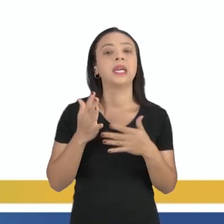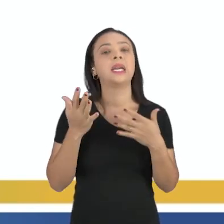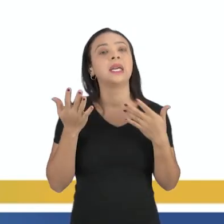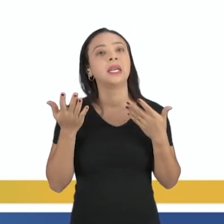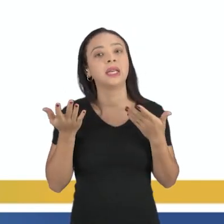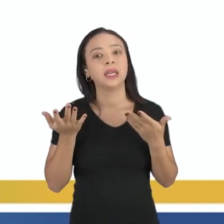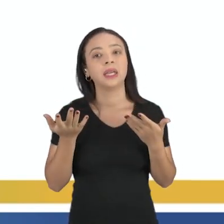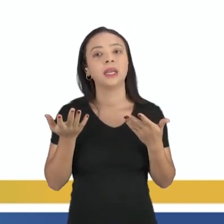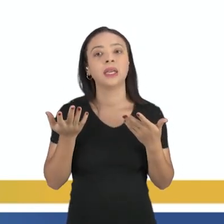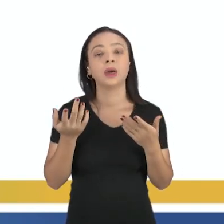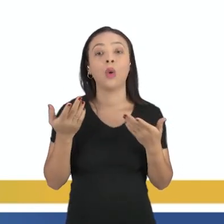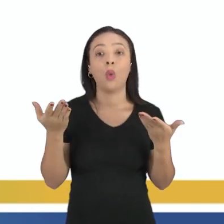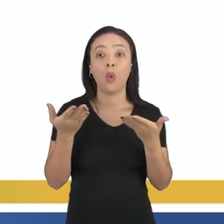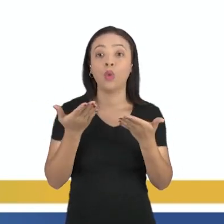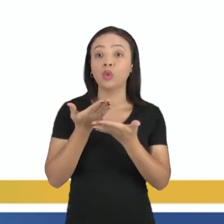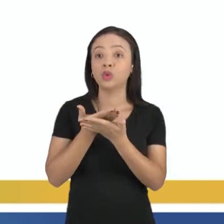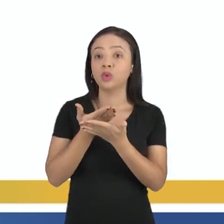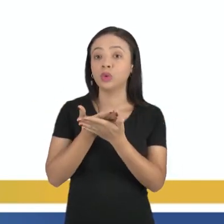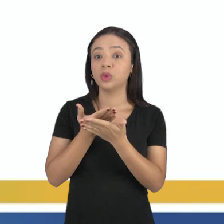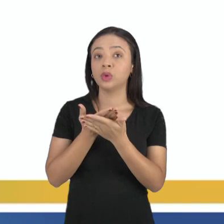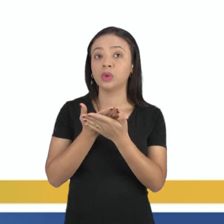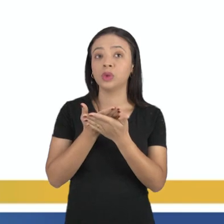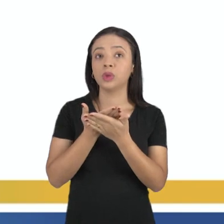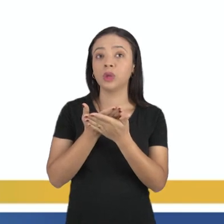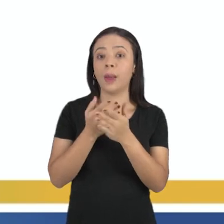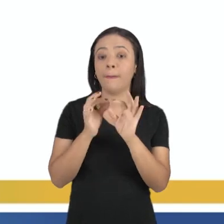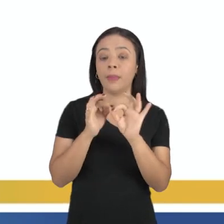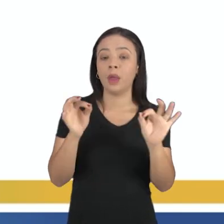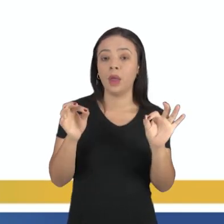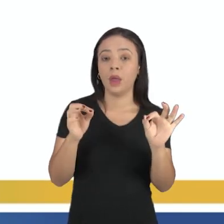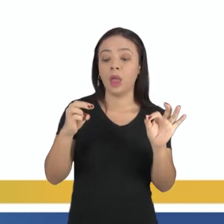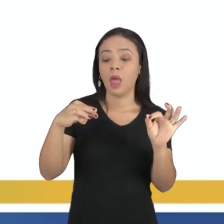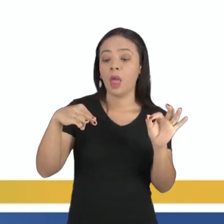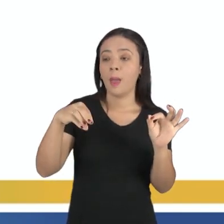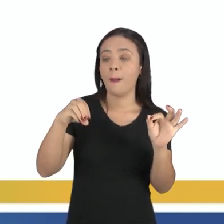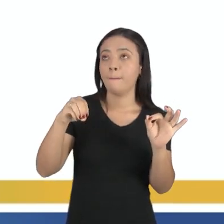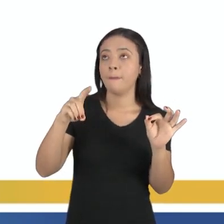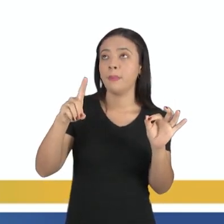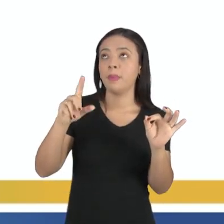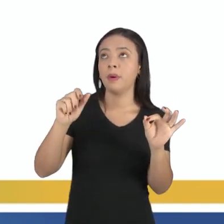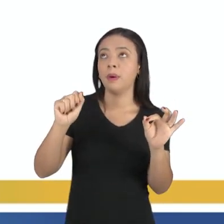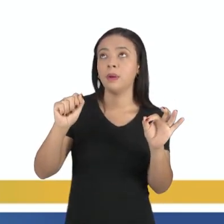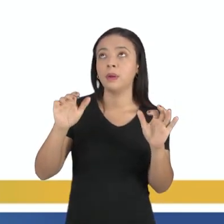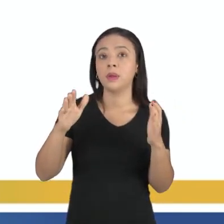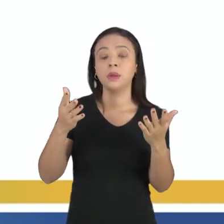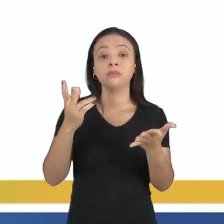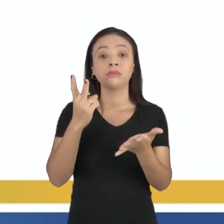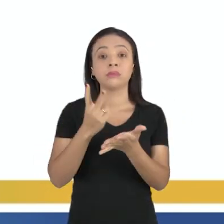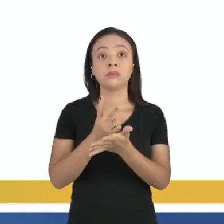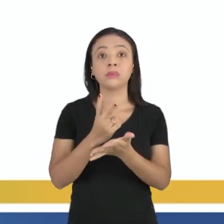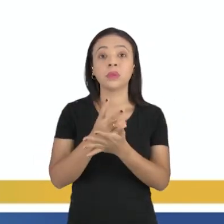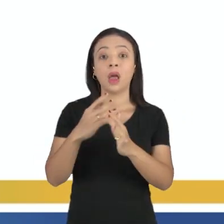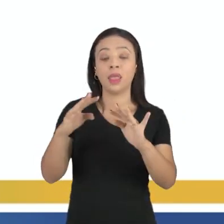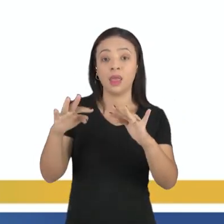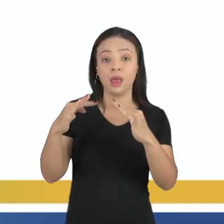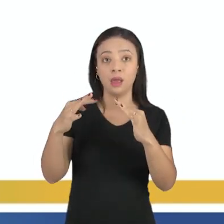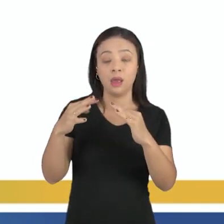aula, nós estudamos a medida de centralidade moda, né? Então, esteja sempre atento a essa